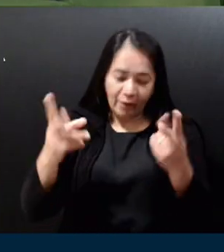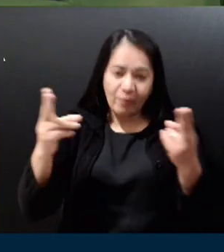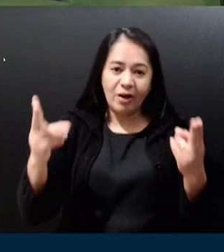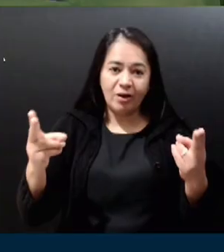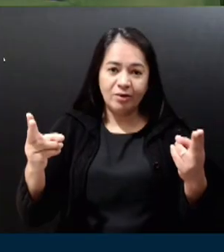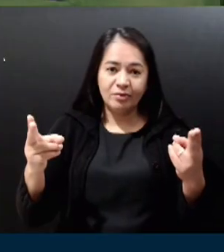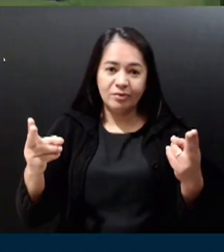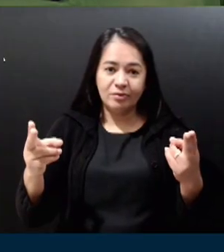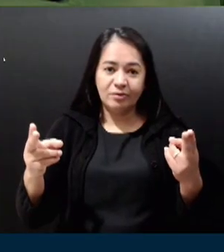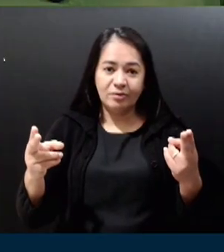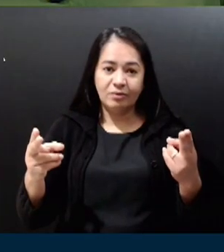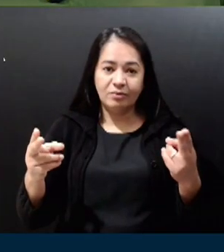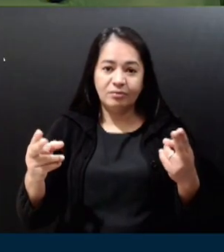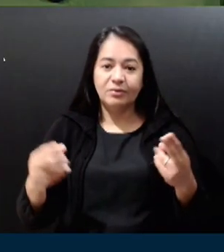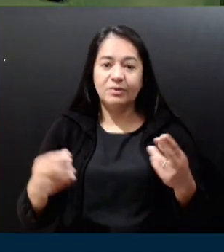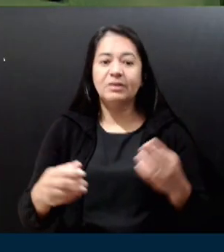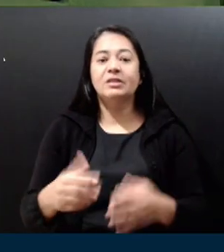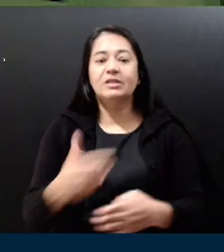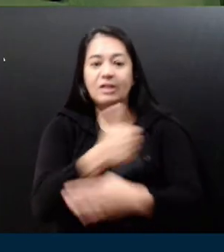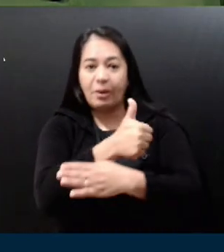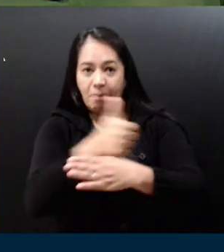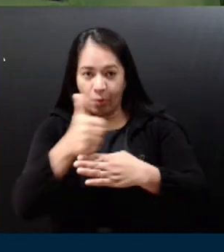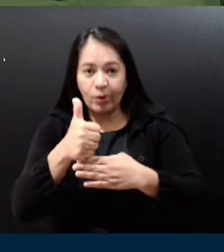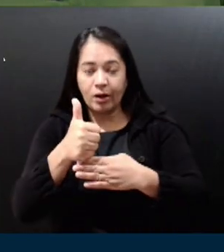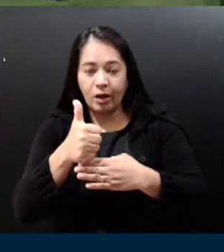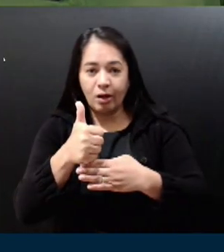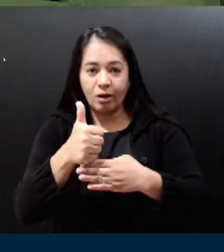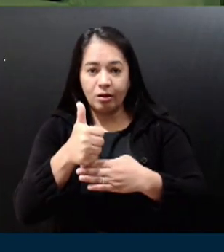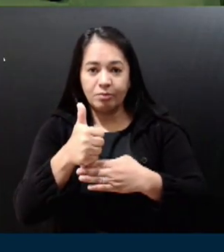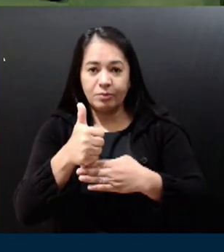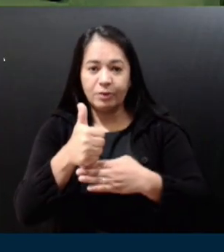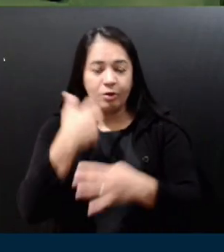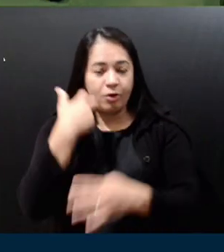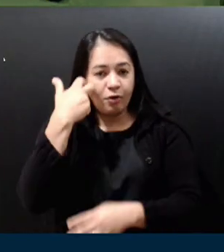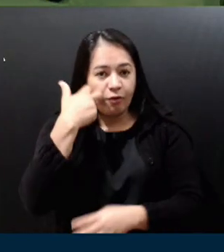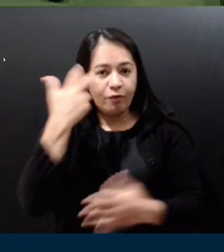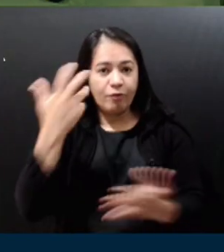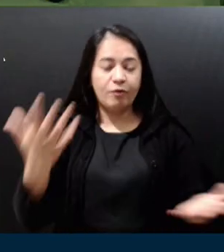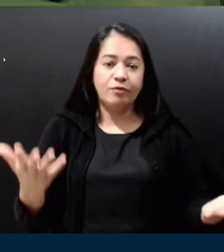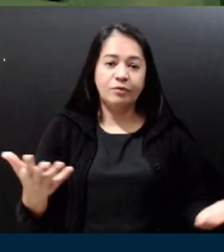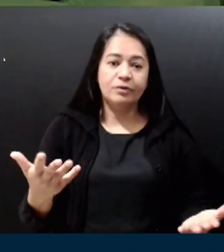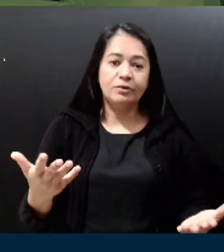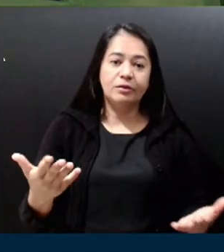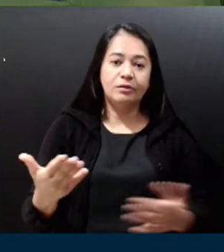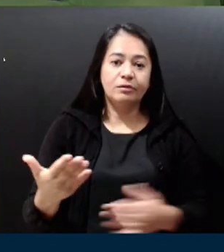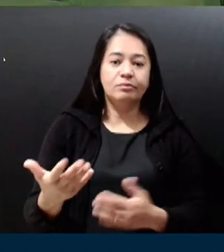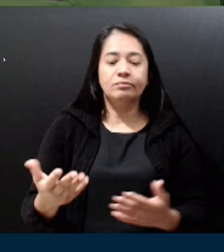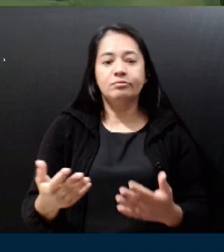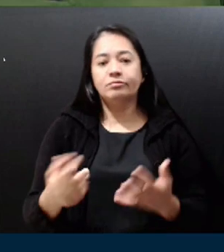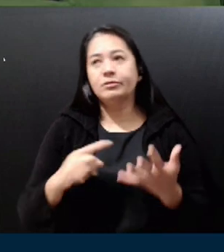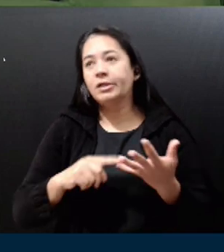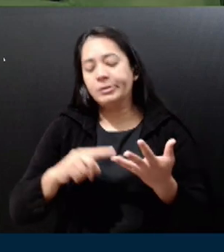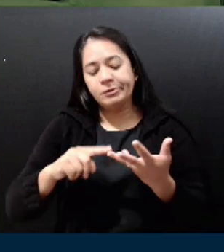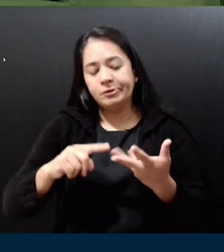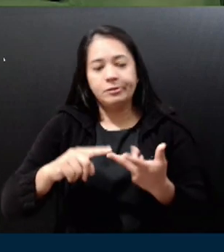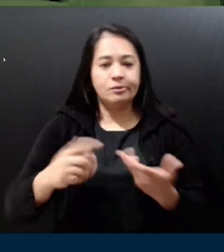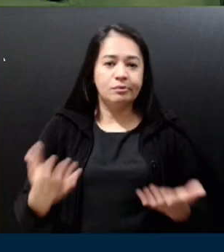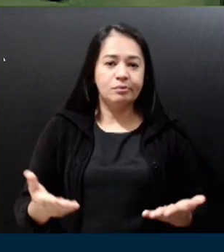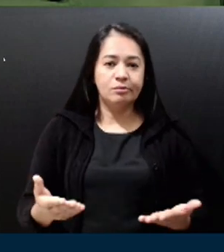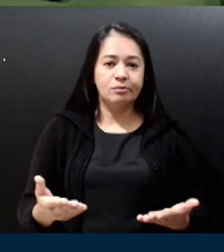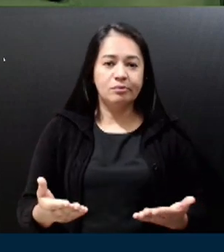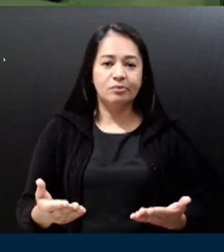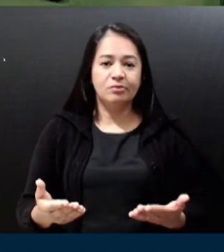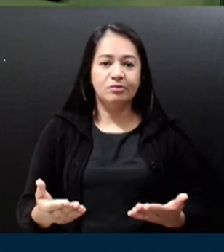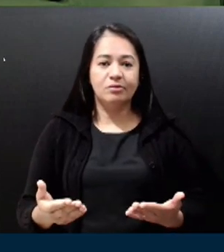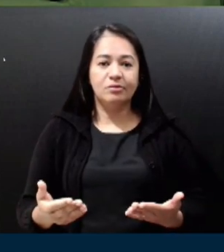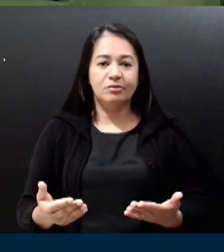moral, o constrangimento, tem testemunhas, tem isso. Então, não estou falando que você tem que fazer isso,